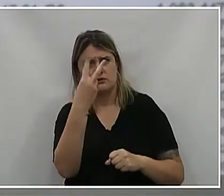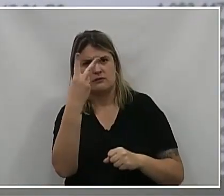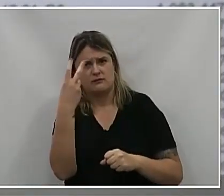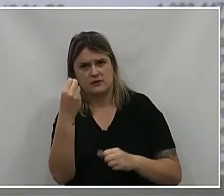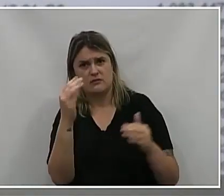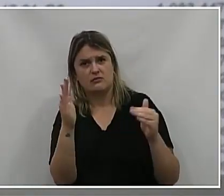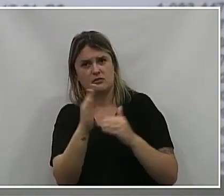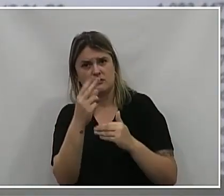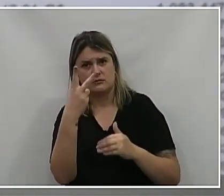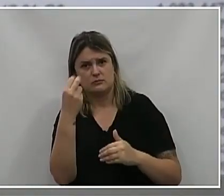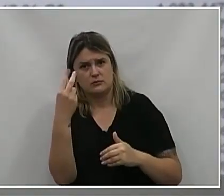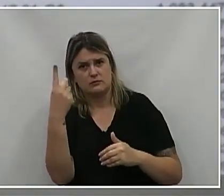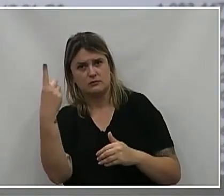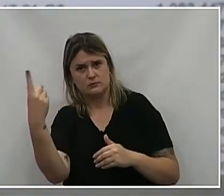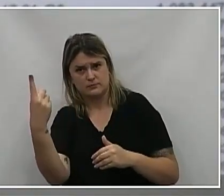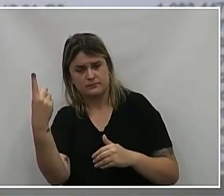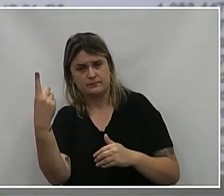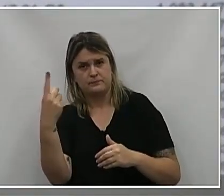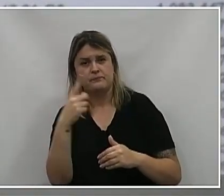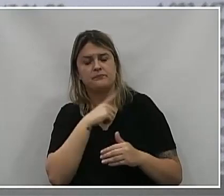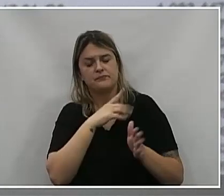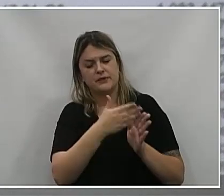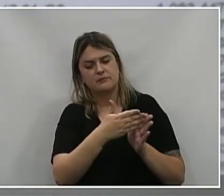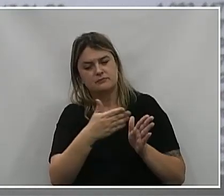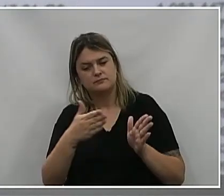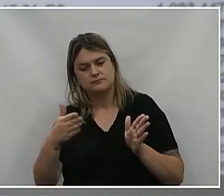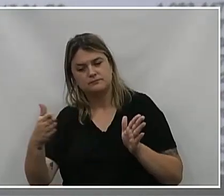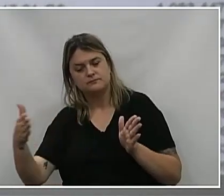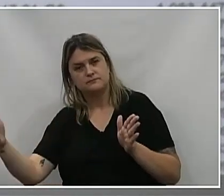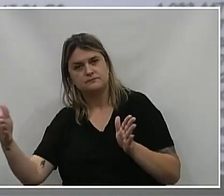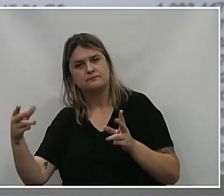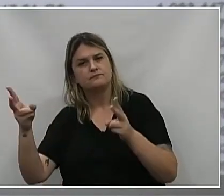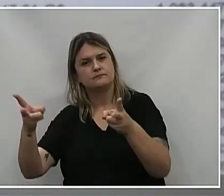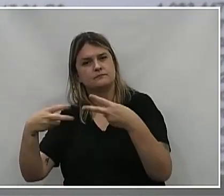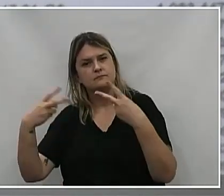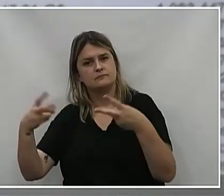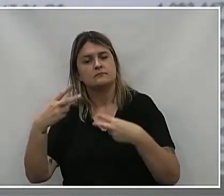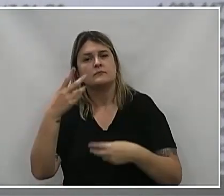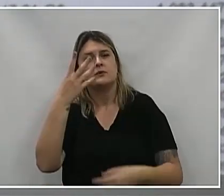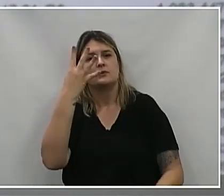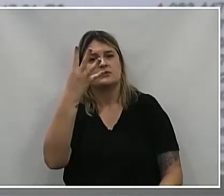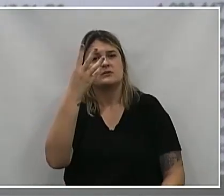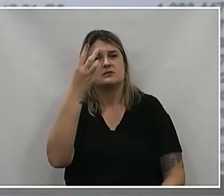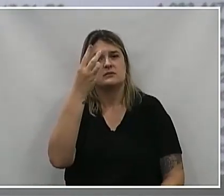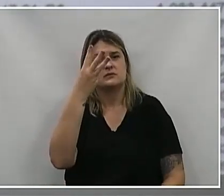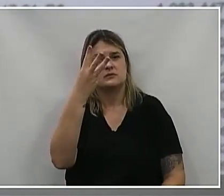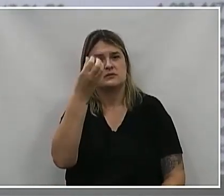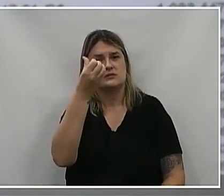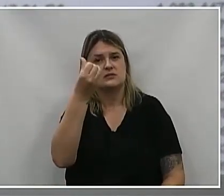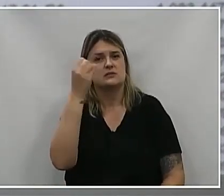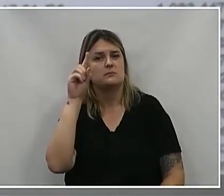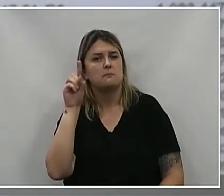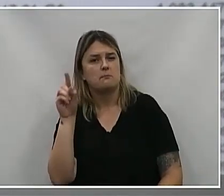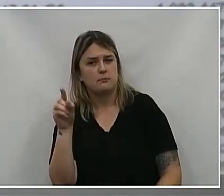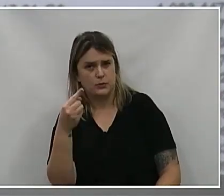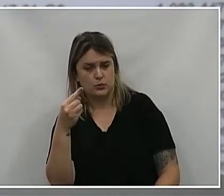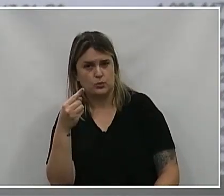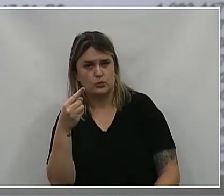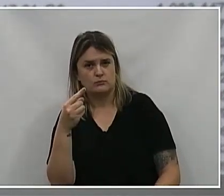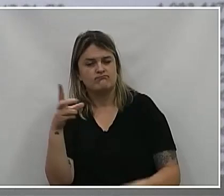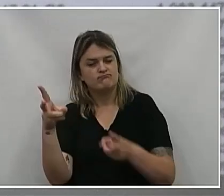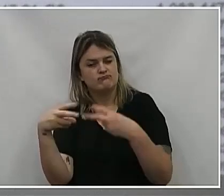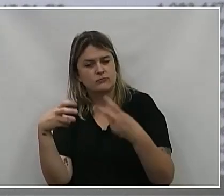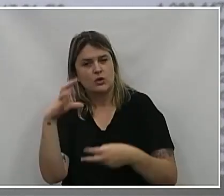2020 e 2021, nós teríamos aproximadamente uma arrecadação de 436 mil com a